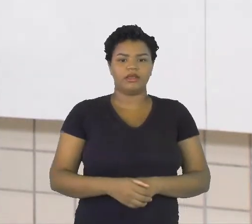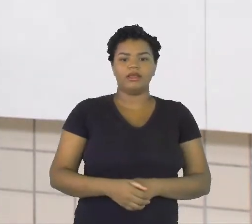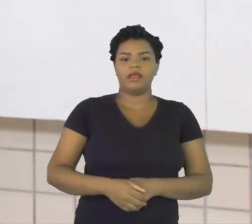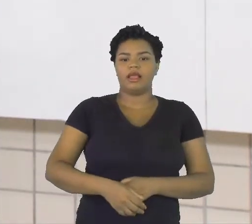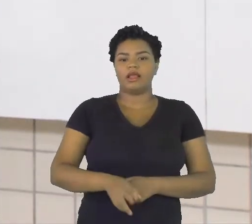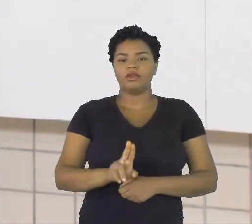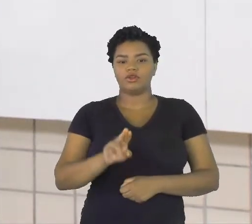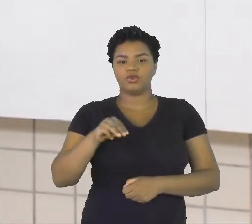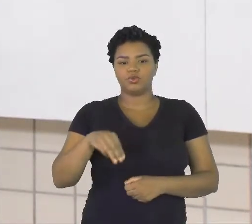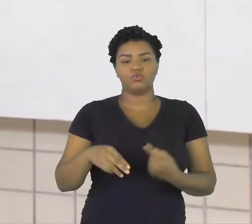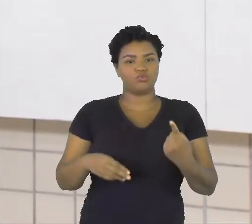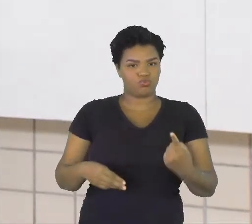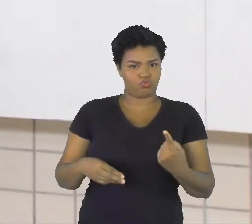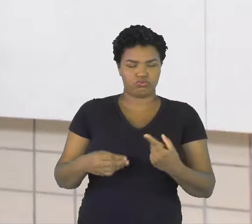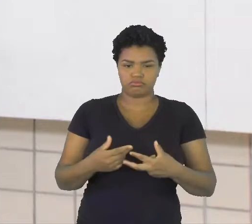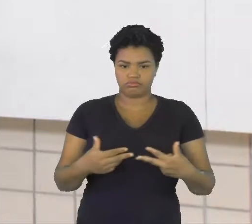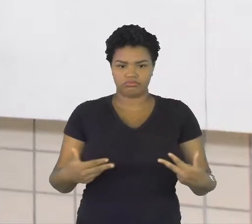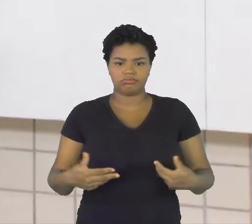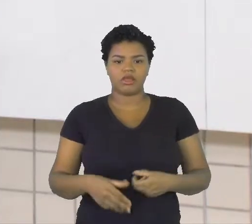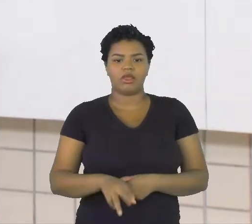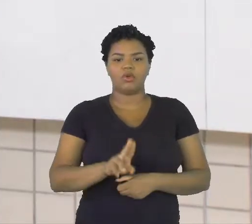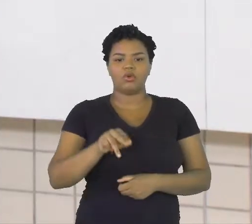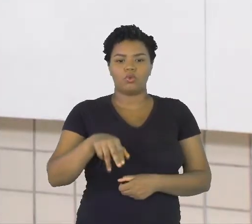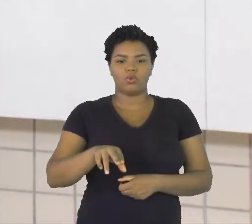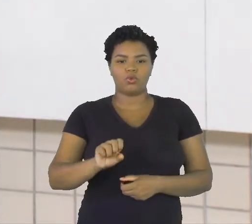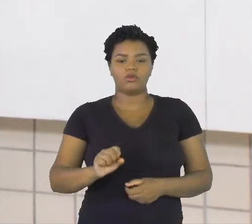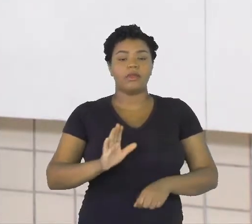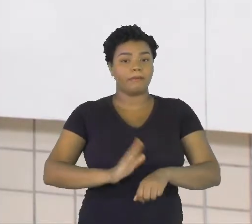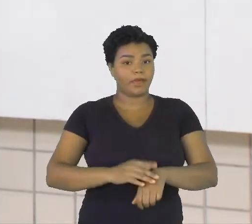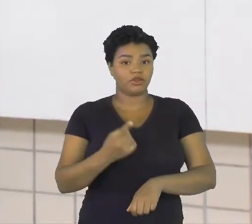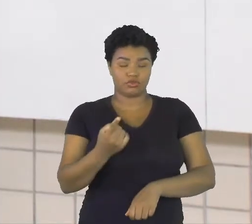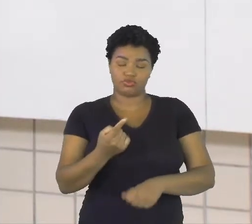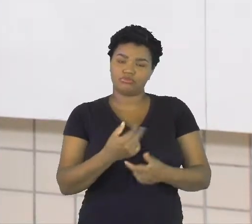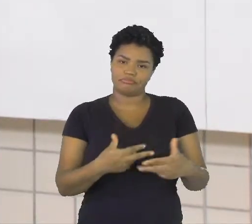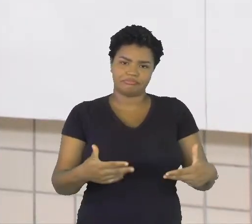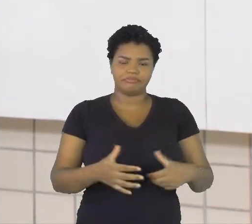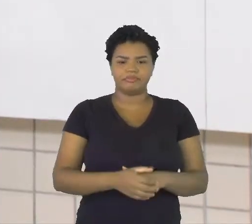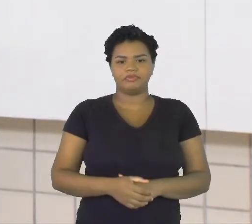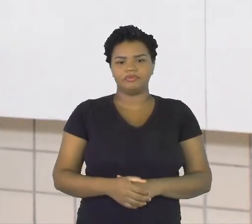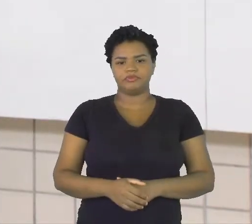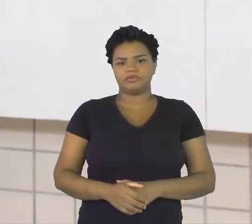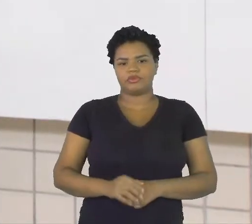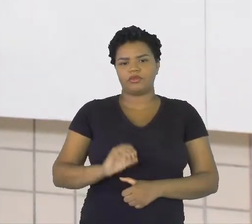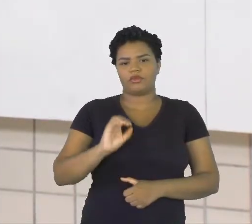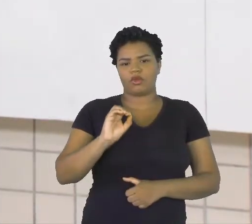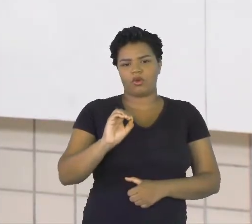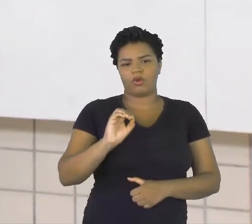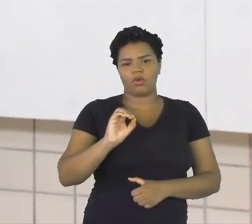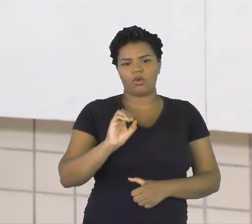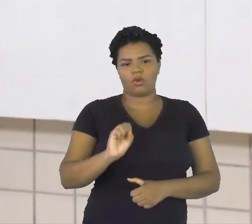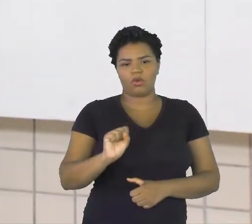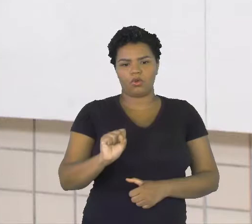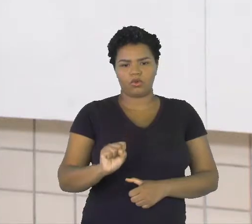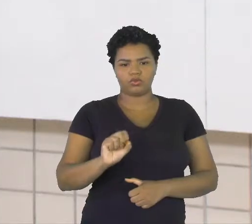de um elemento. Ou seja, o, os, e